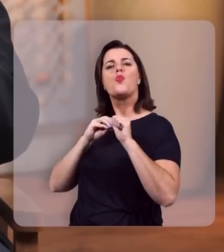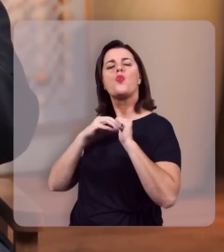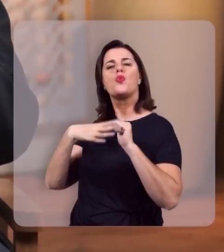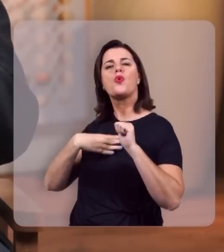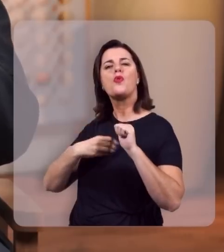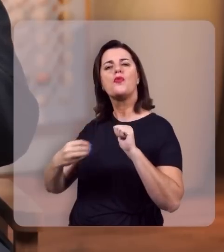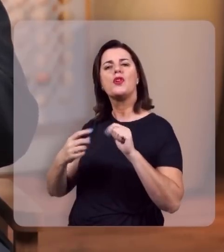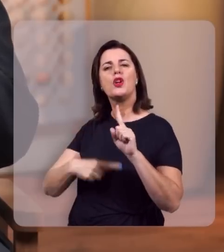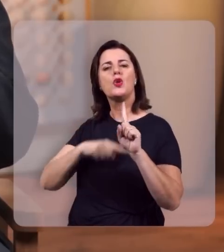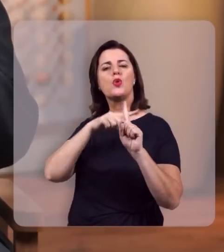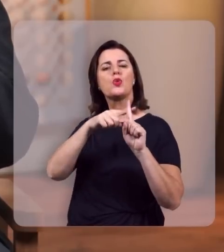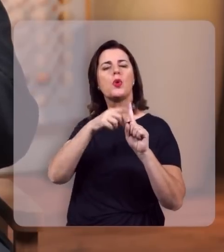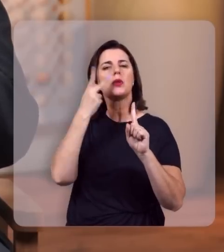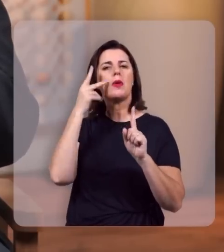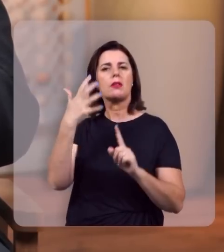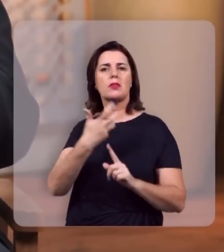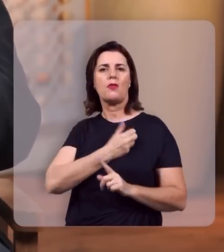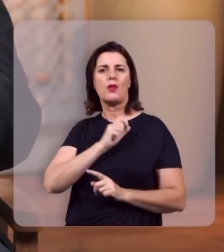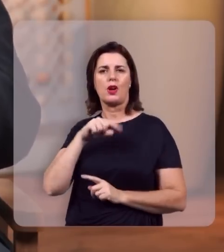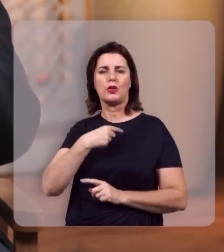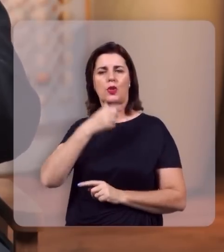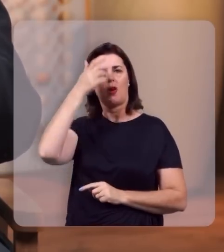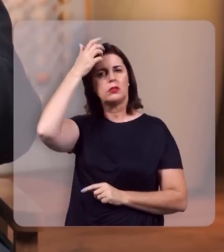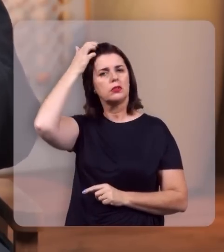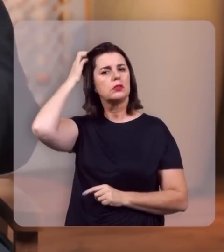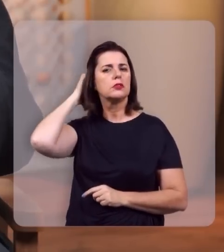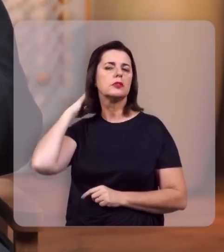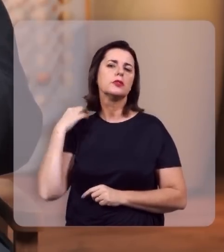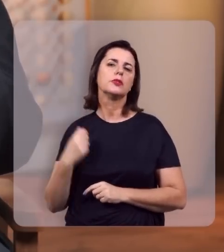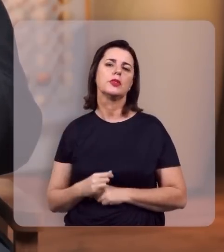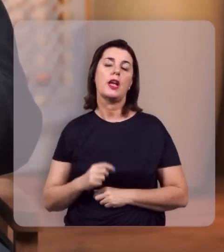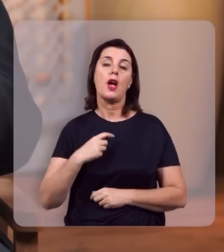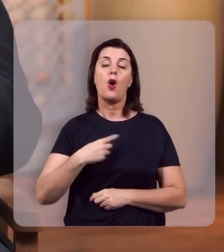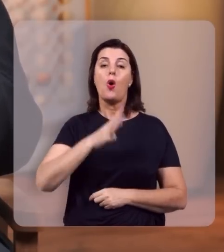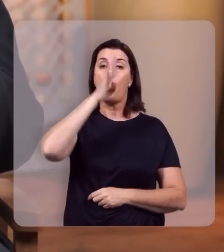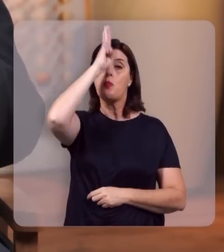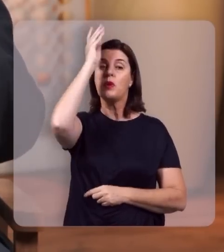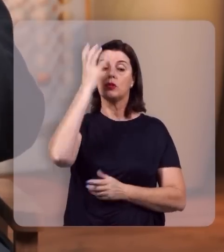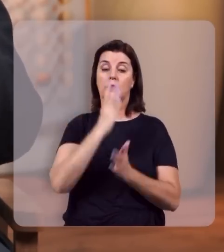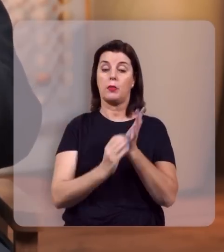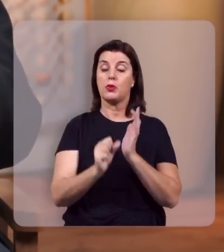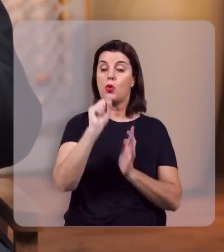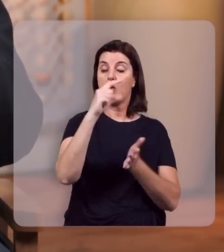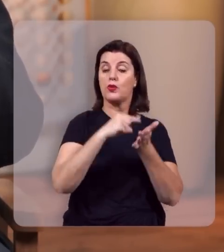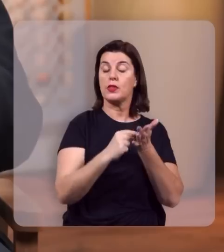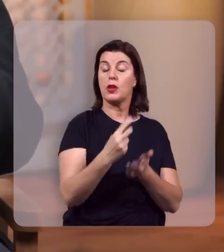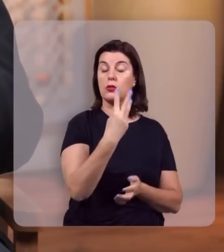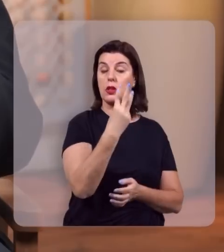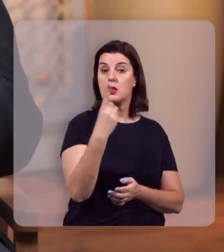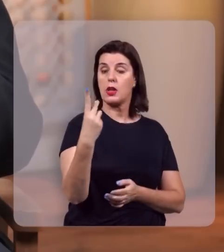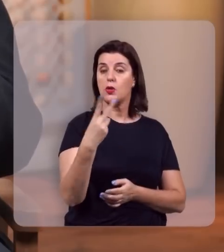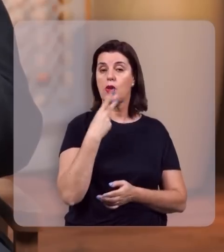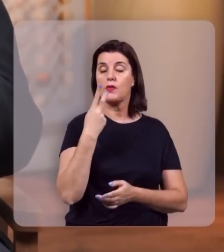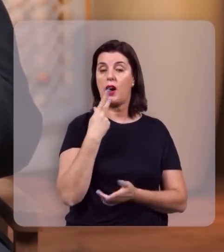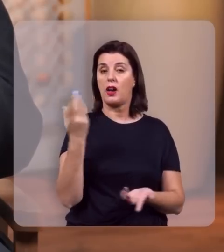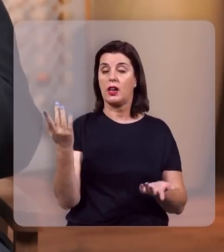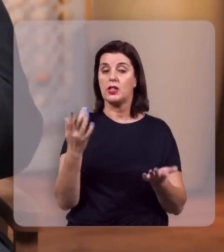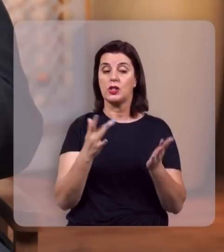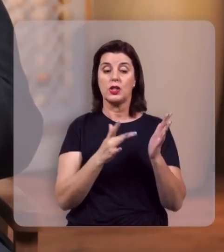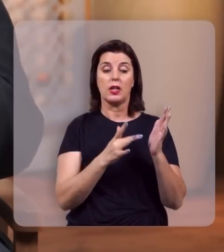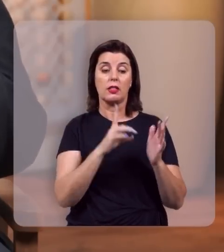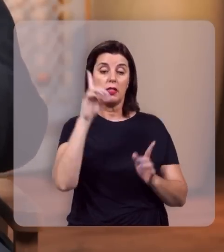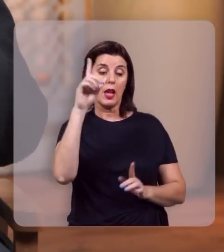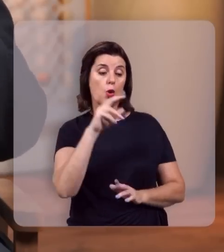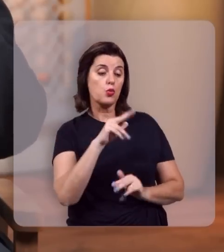filho numa cruz para nos salvar, e é como Paulo diz em Romanos 8:32, aquele que não poupou o seu